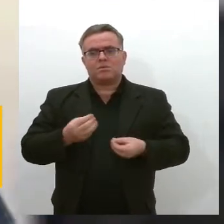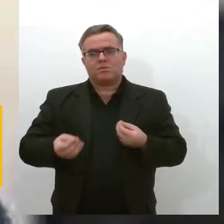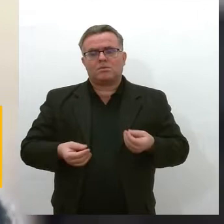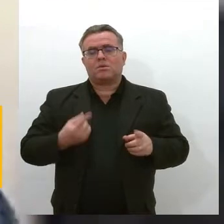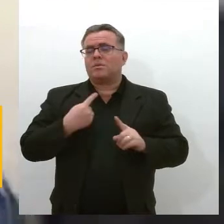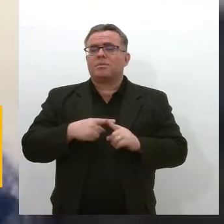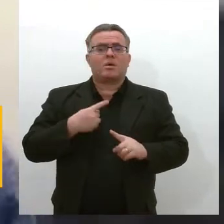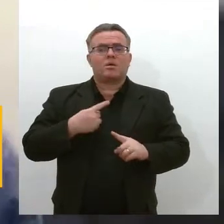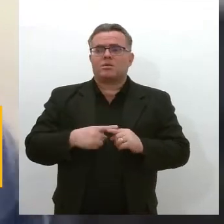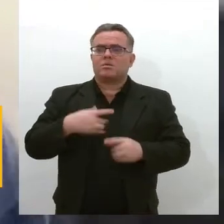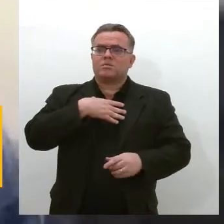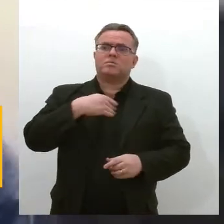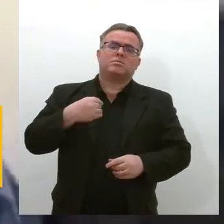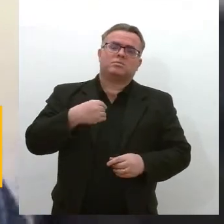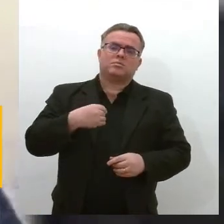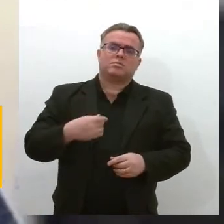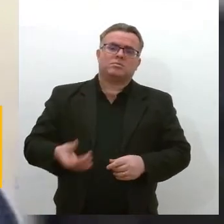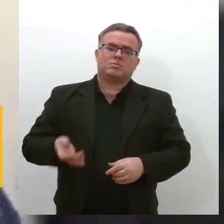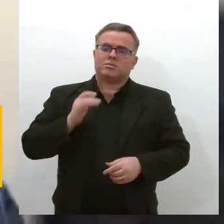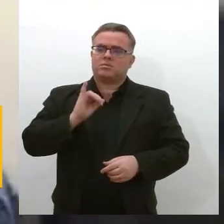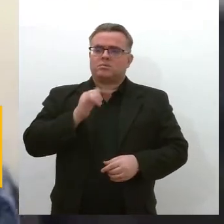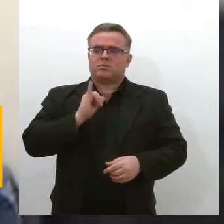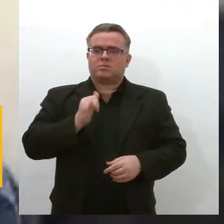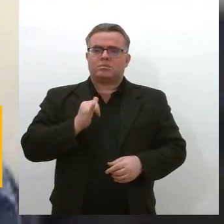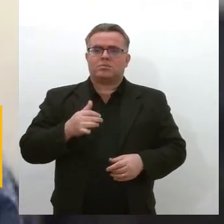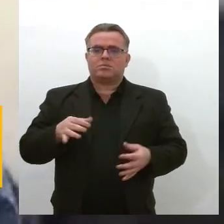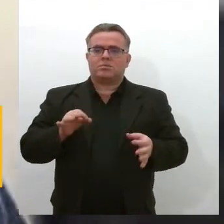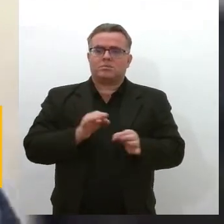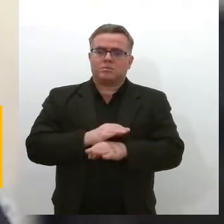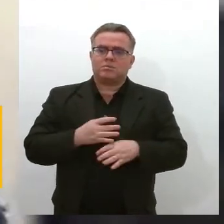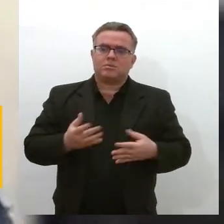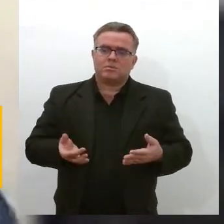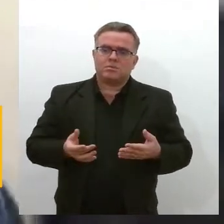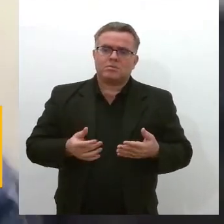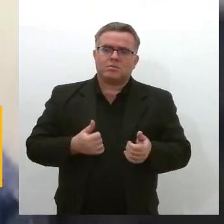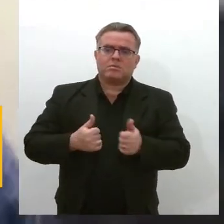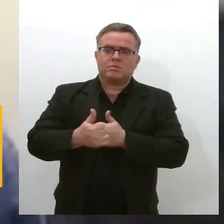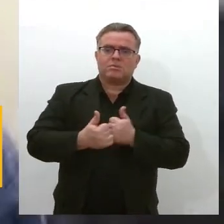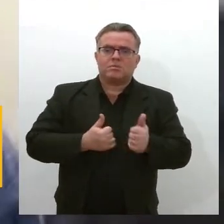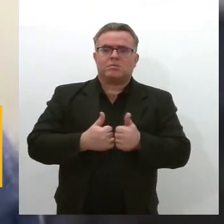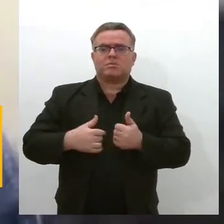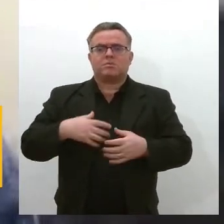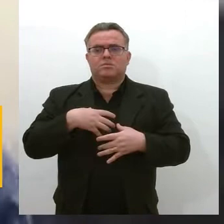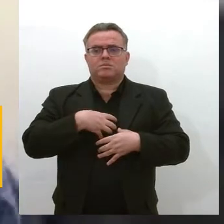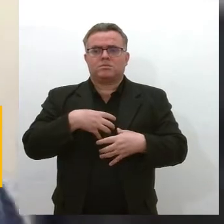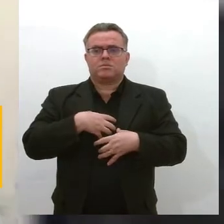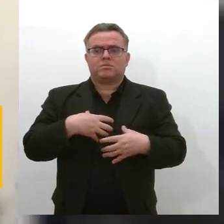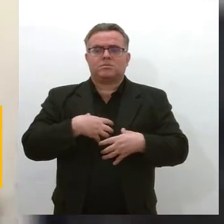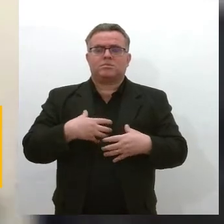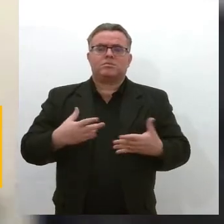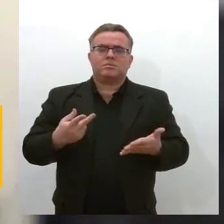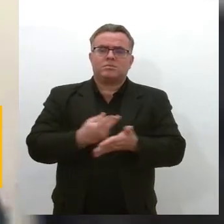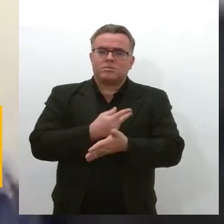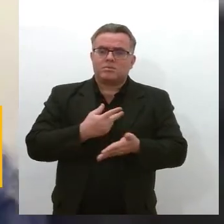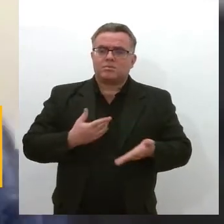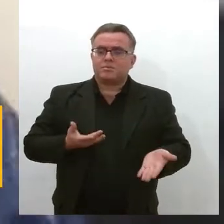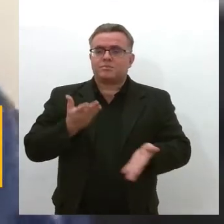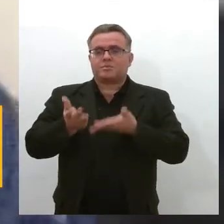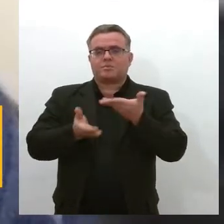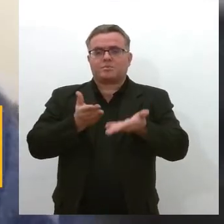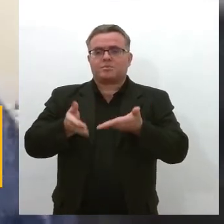identificar, fazendo com que essa pessoa seja acolhida, recebida e direcionada a um tratamento adequado a